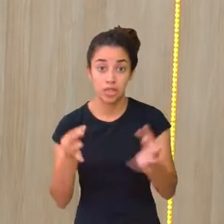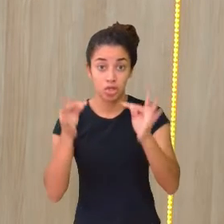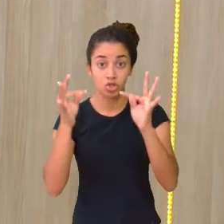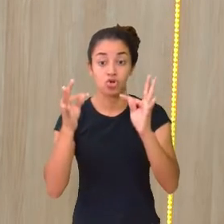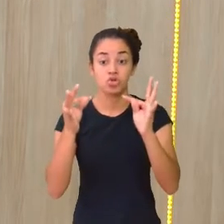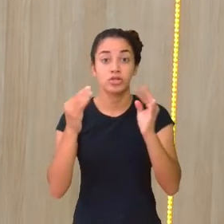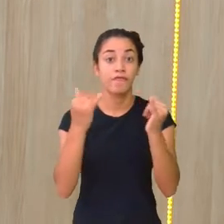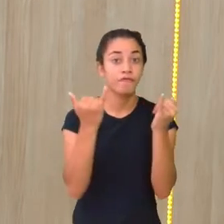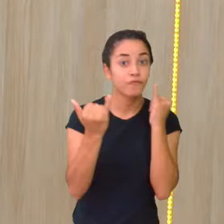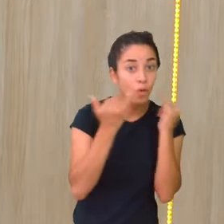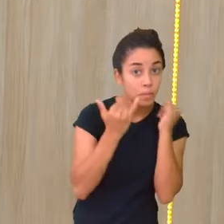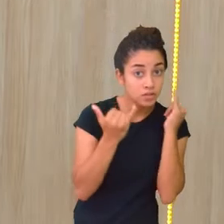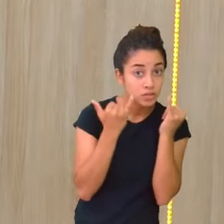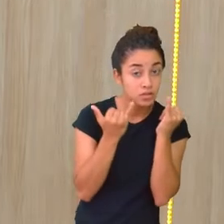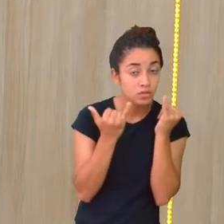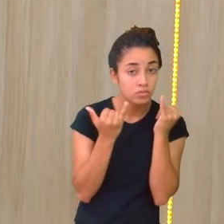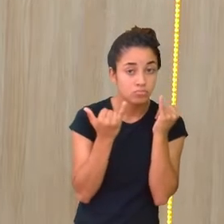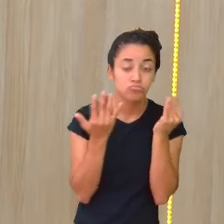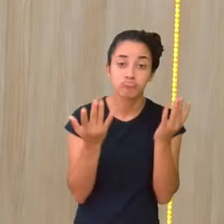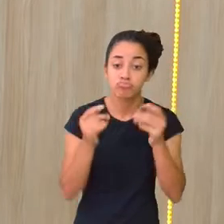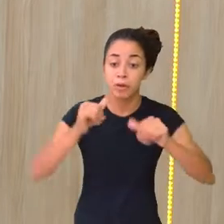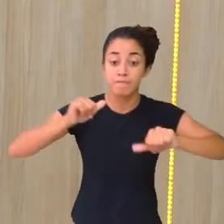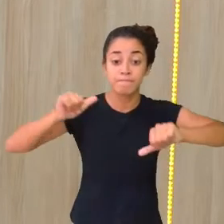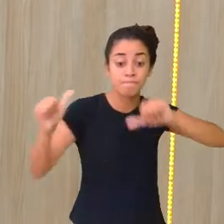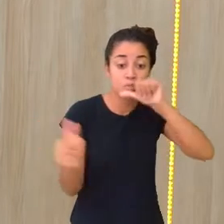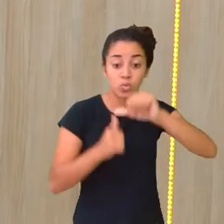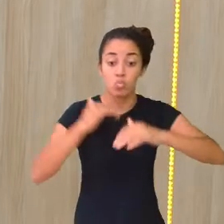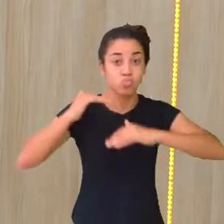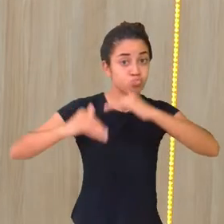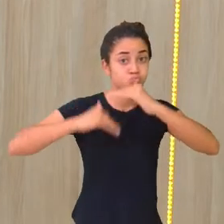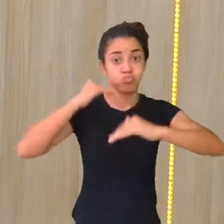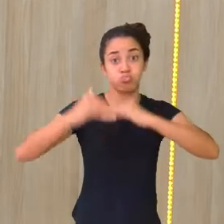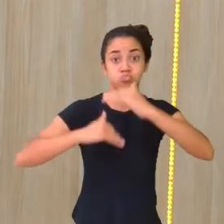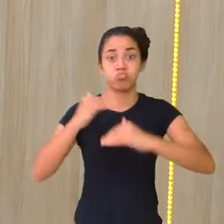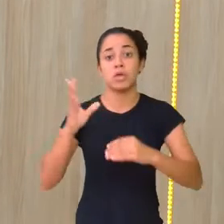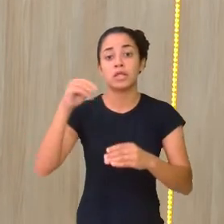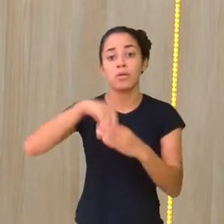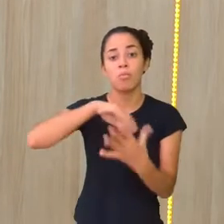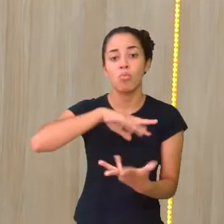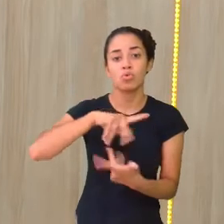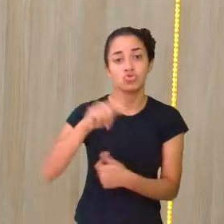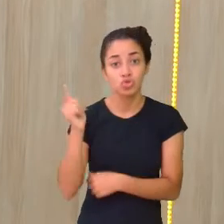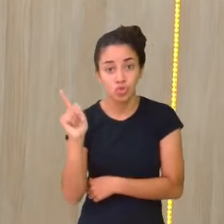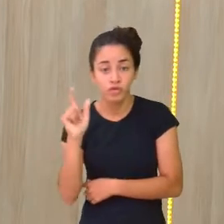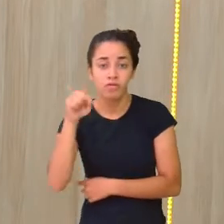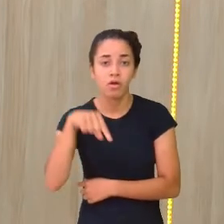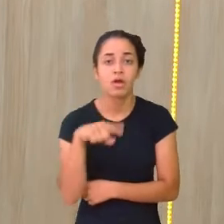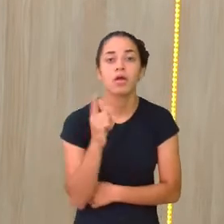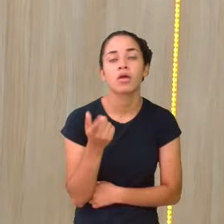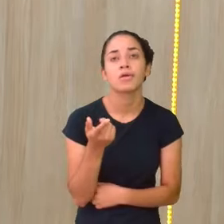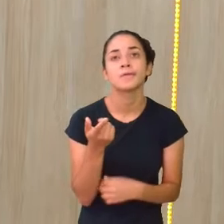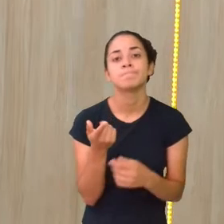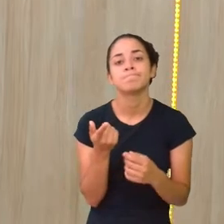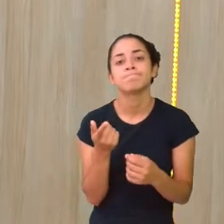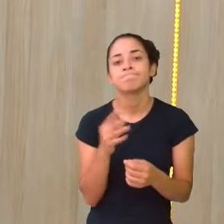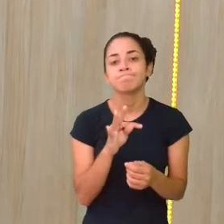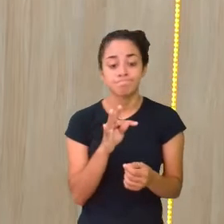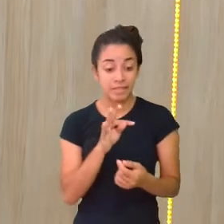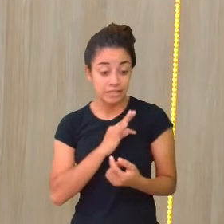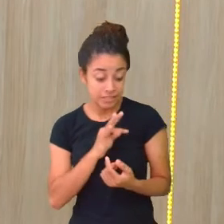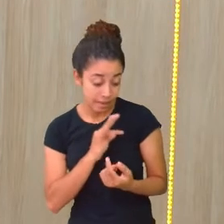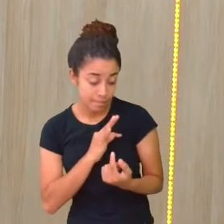e informações, esse avanço dentro do mundo geográfico é justamente o que é retratado no meio